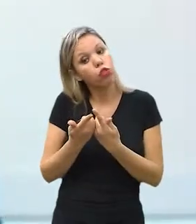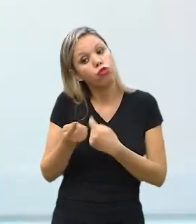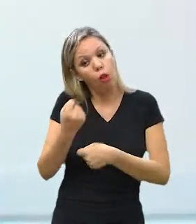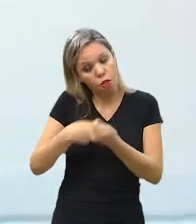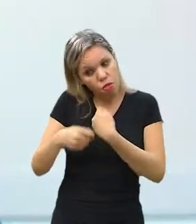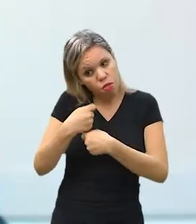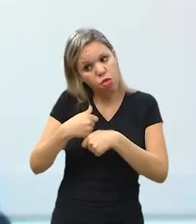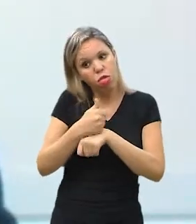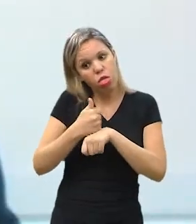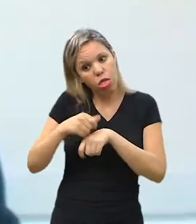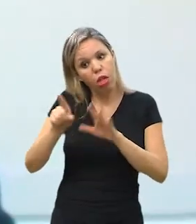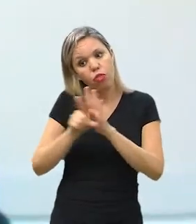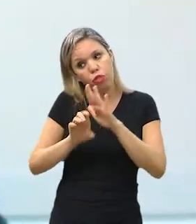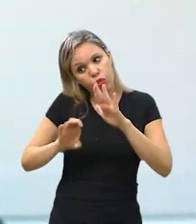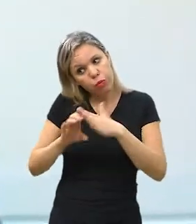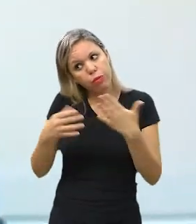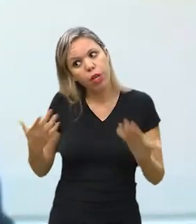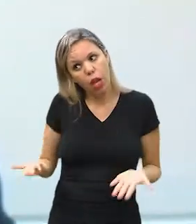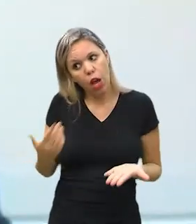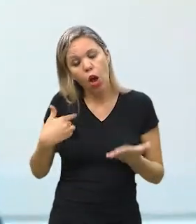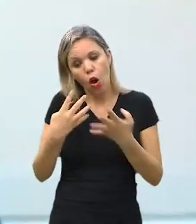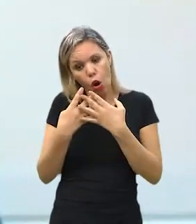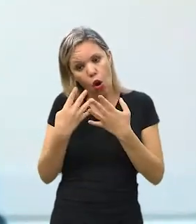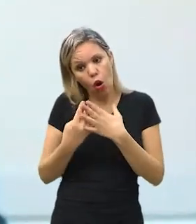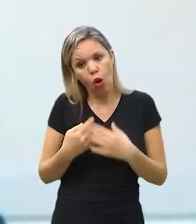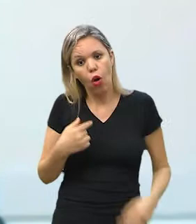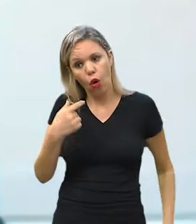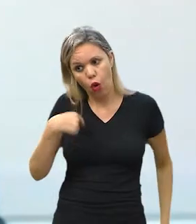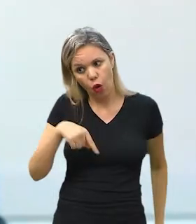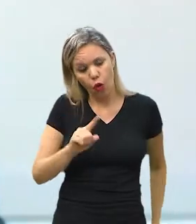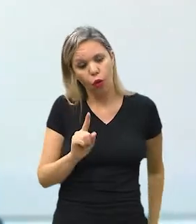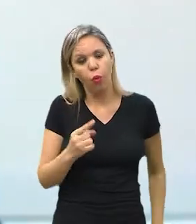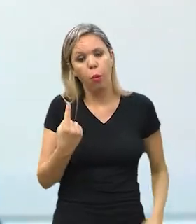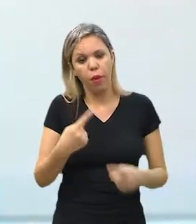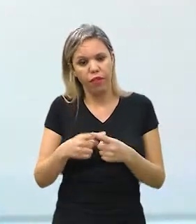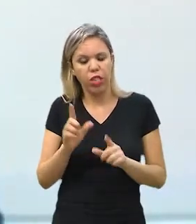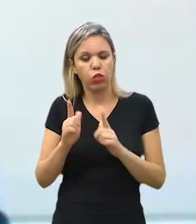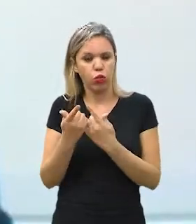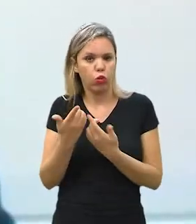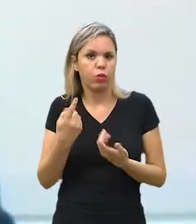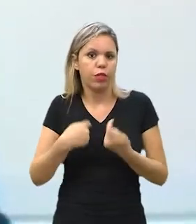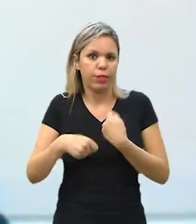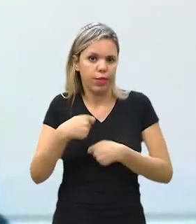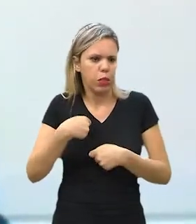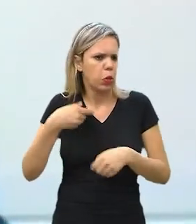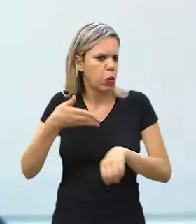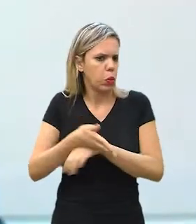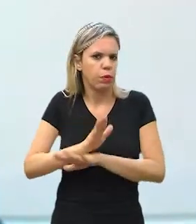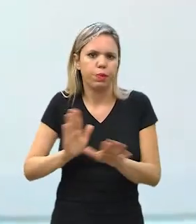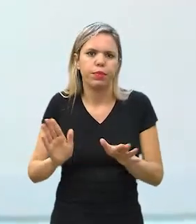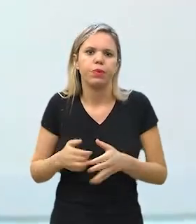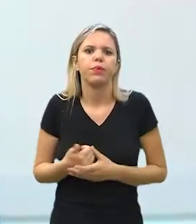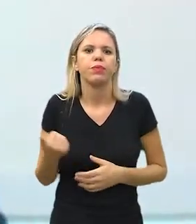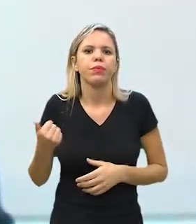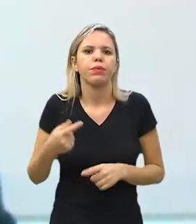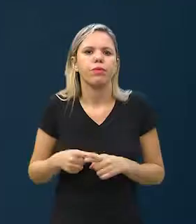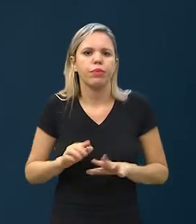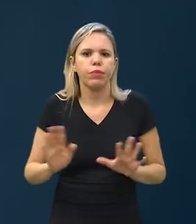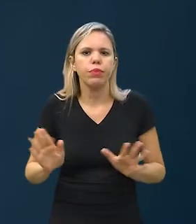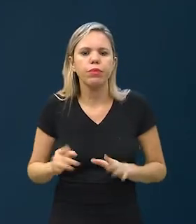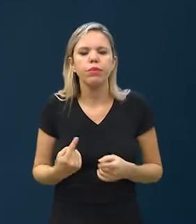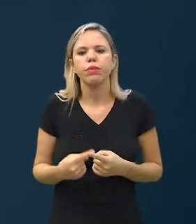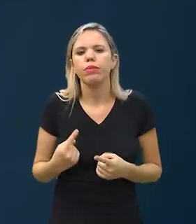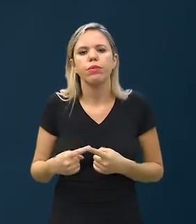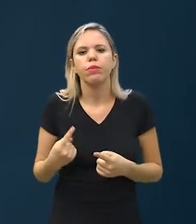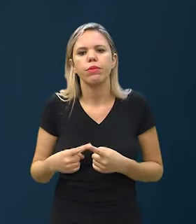participo de um grupo de network e tal, e eu confesso que eu fui uma vez nesse grupo de network e eu não entrei